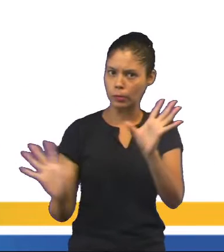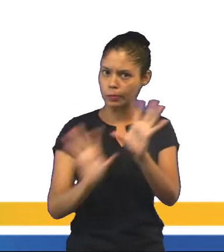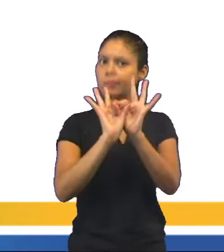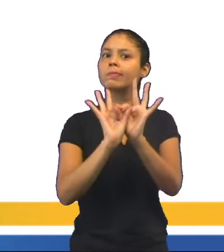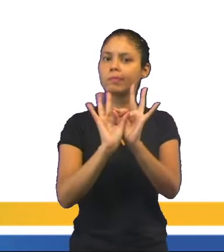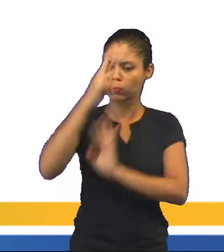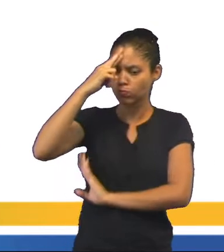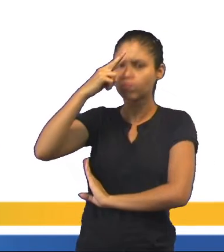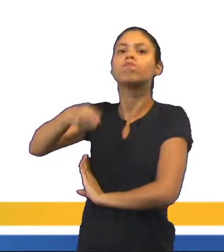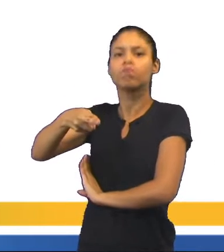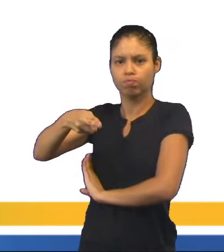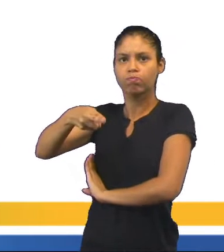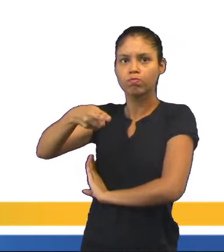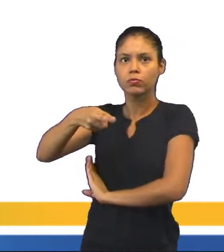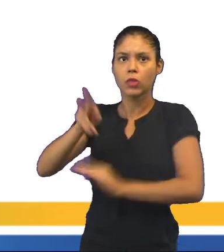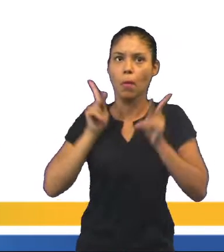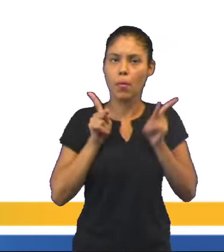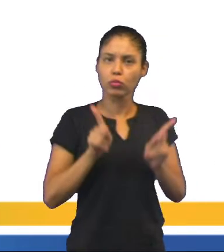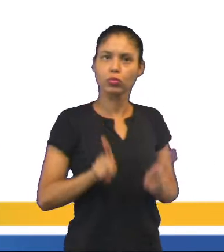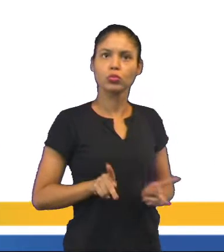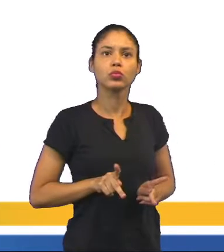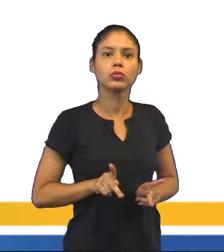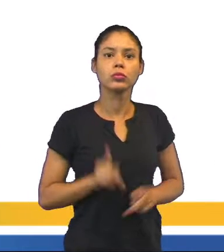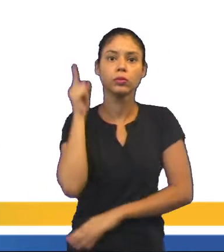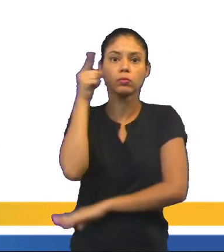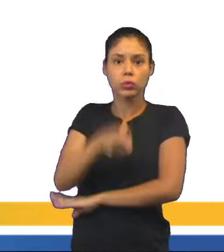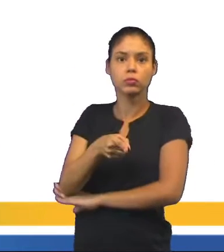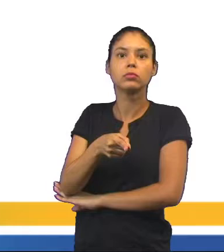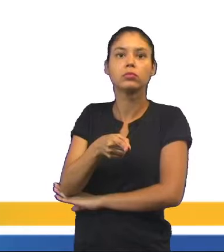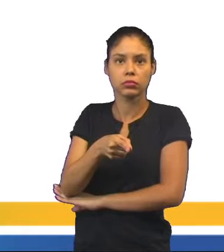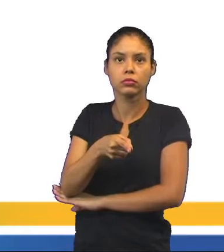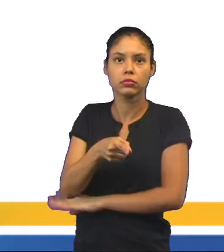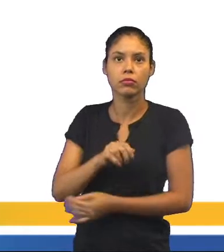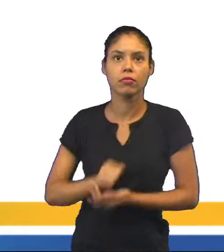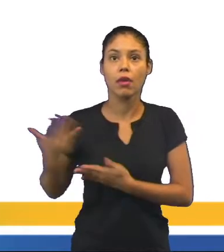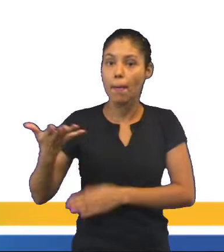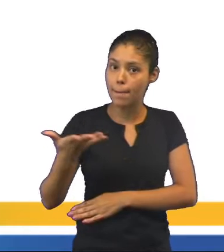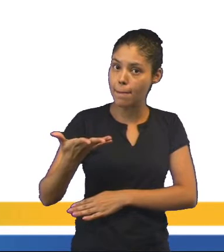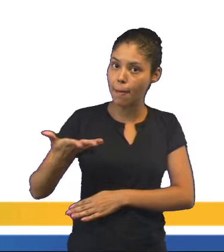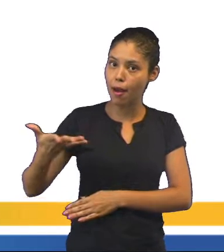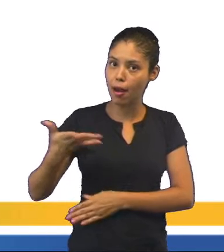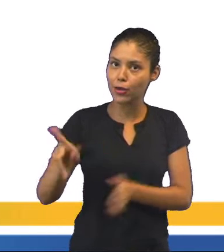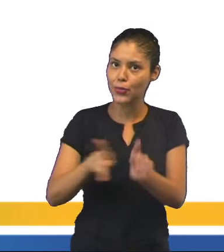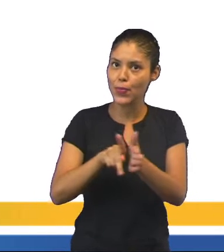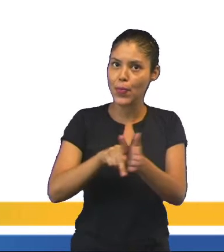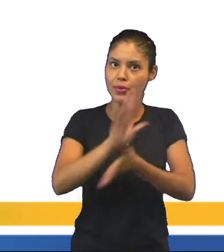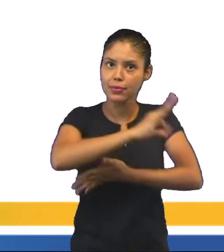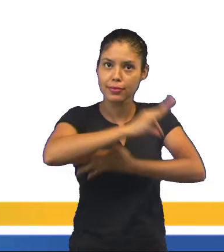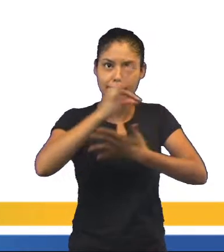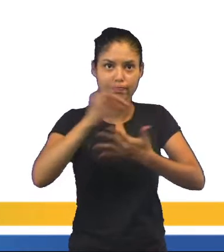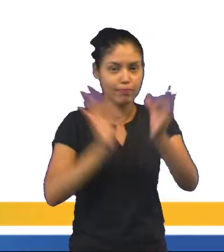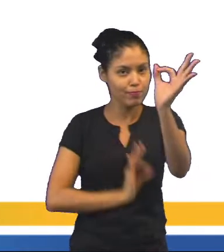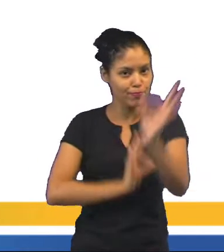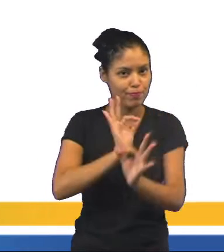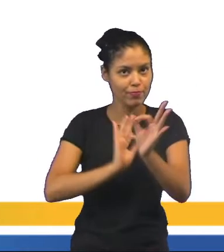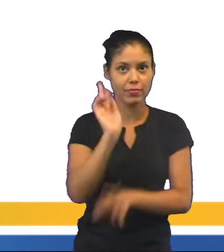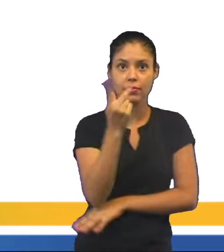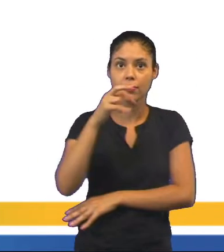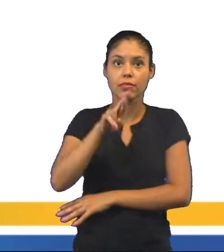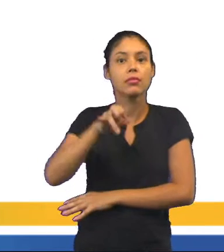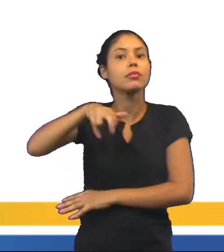ligado à liderança, postura, comando. É a base de certos tipos de